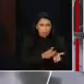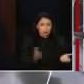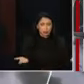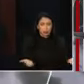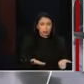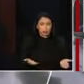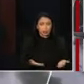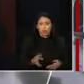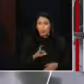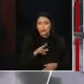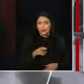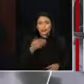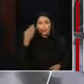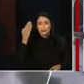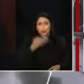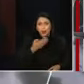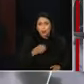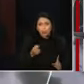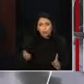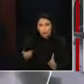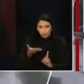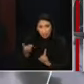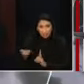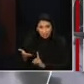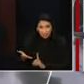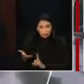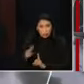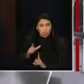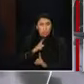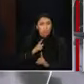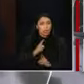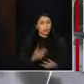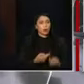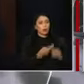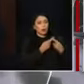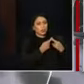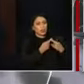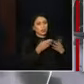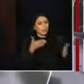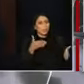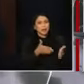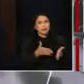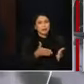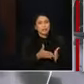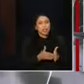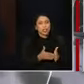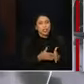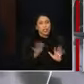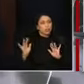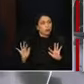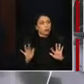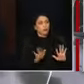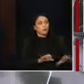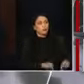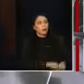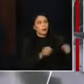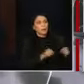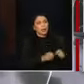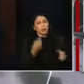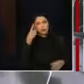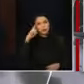nenhuma prova de que algum dos réus tinha o dever específico de agir para impedir os danos causados pela multidão em 8